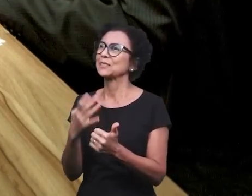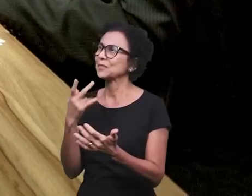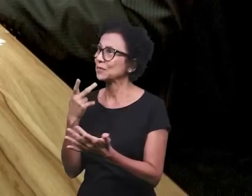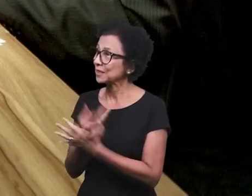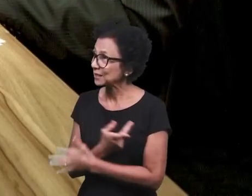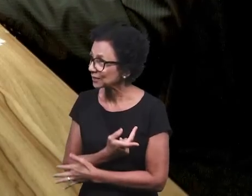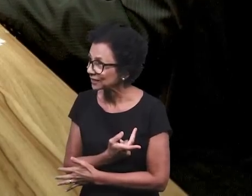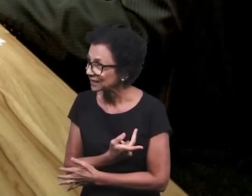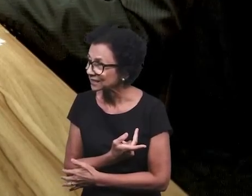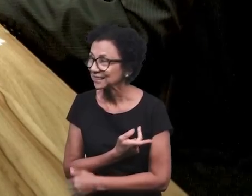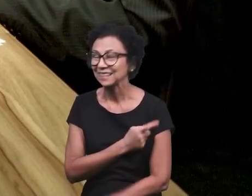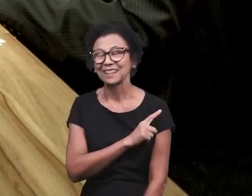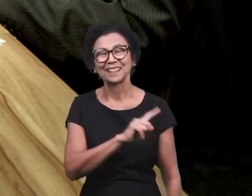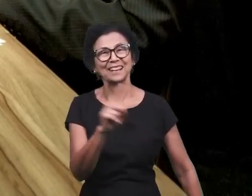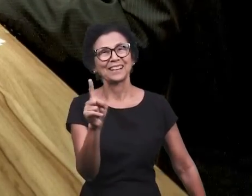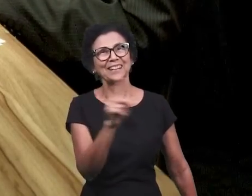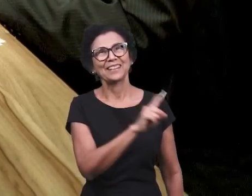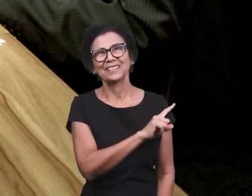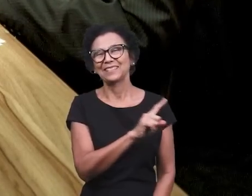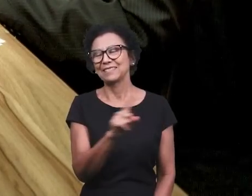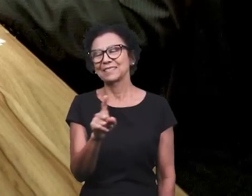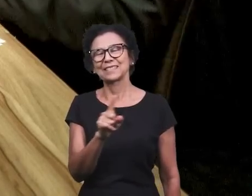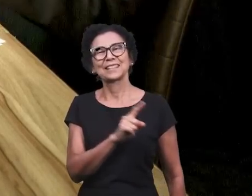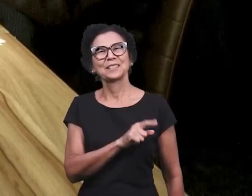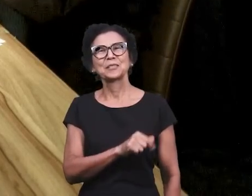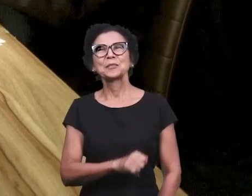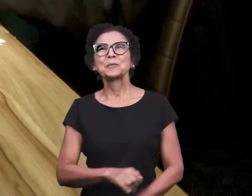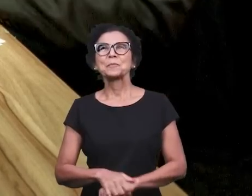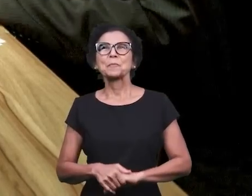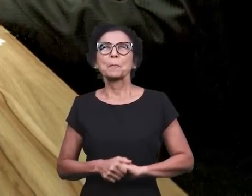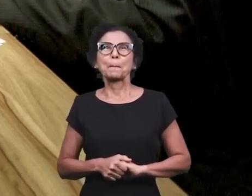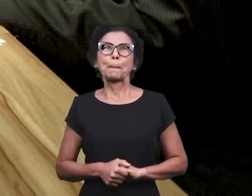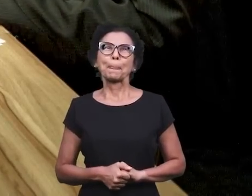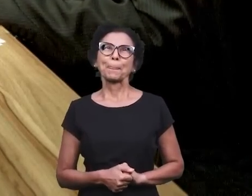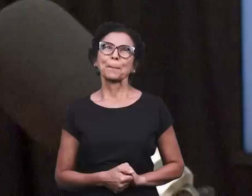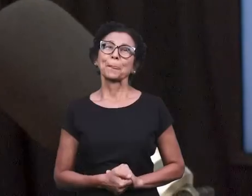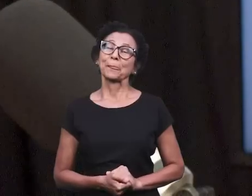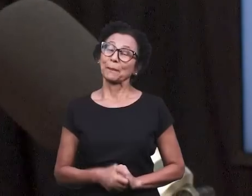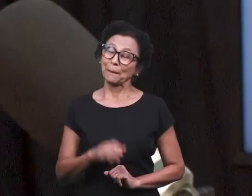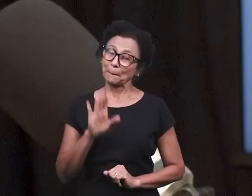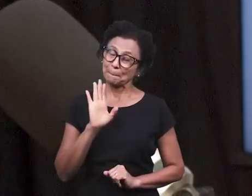que aconteceu. Ai, meu Deus do céu. Porque assim... Meu irmão,